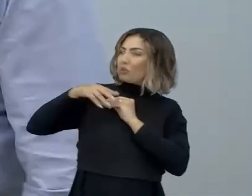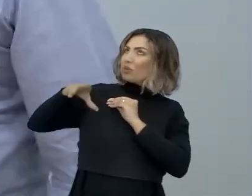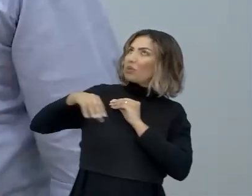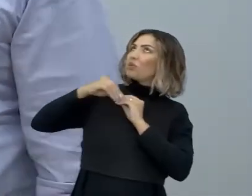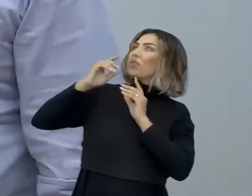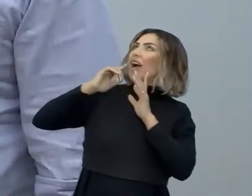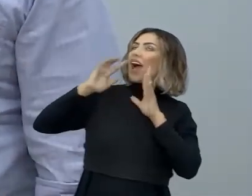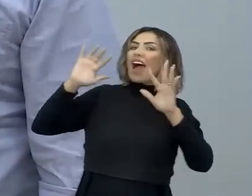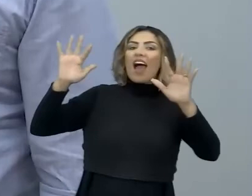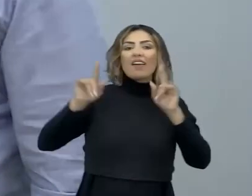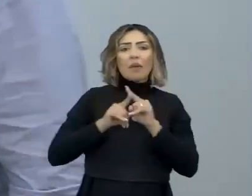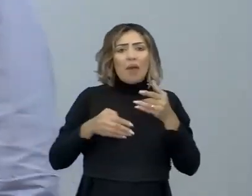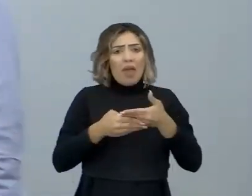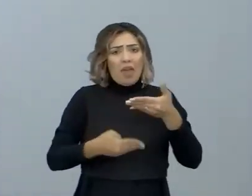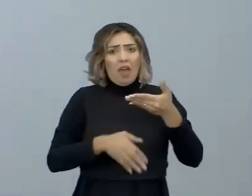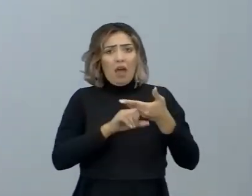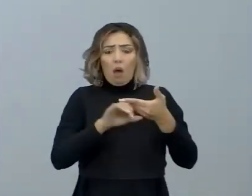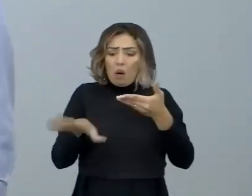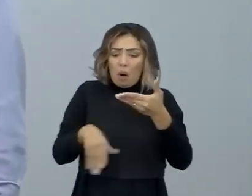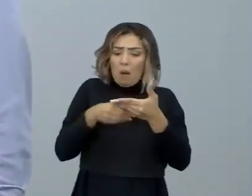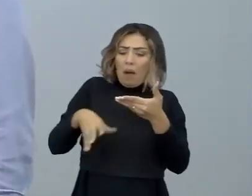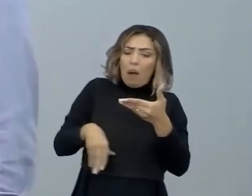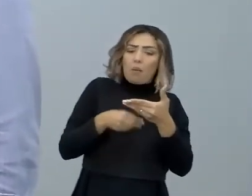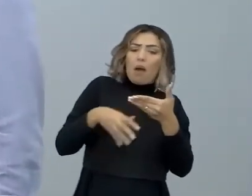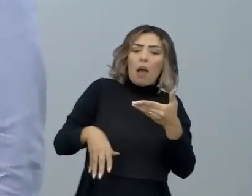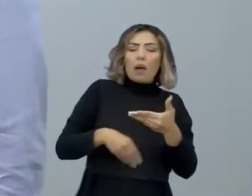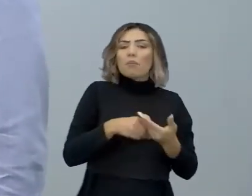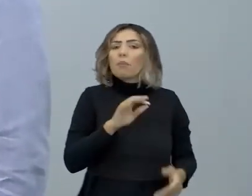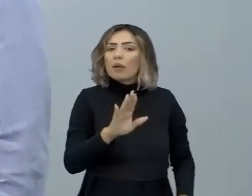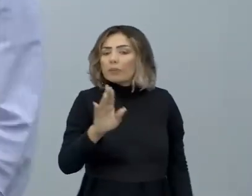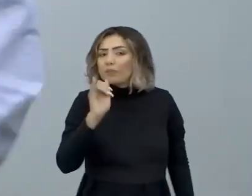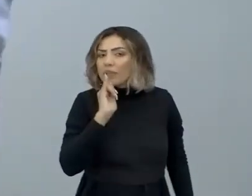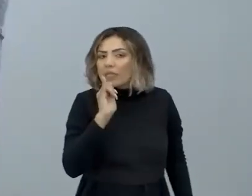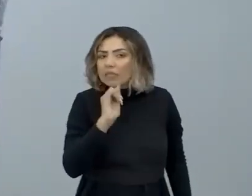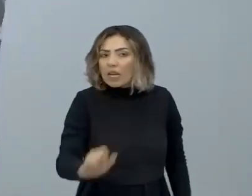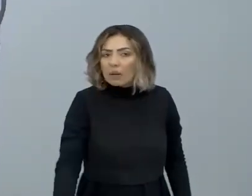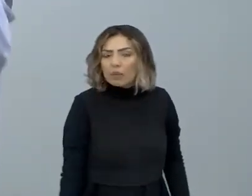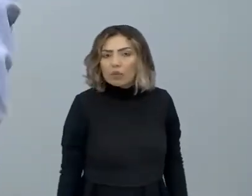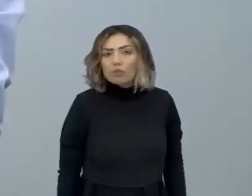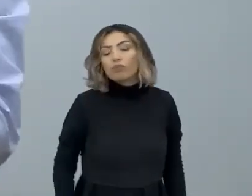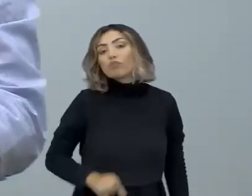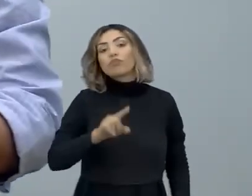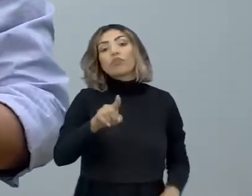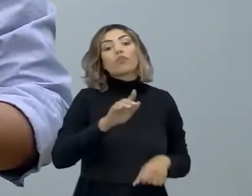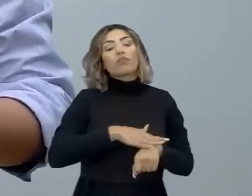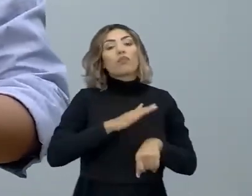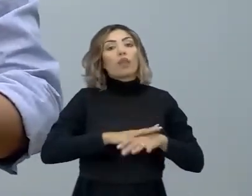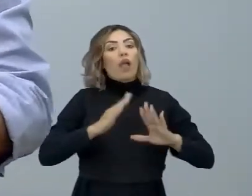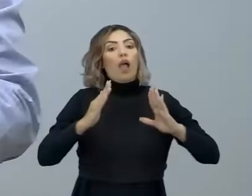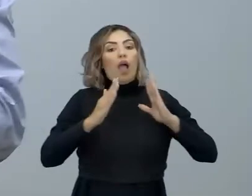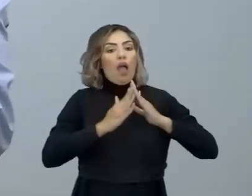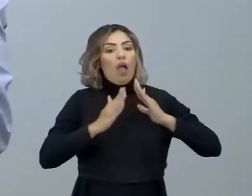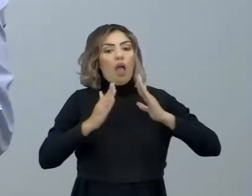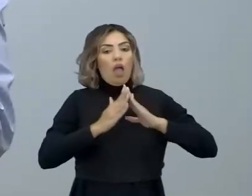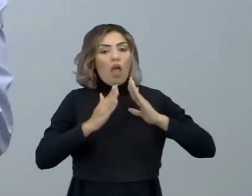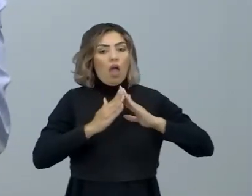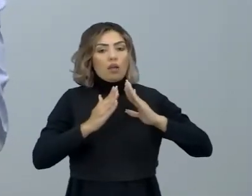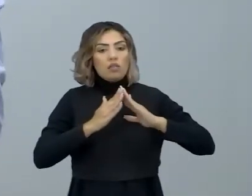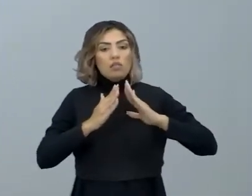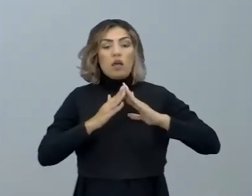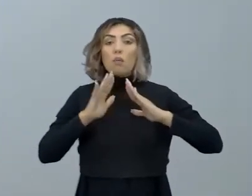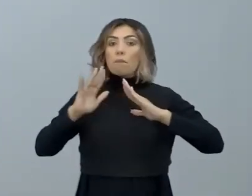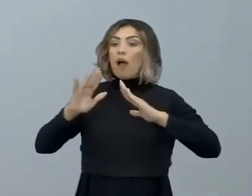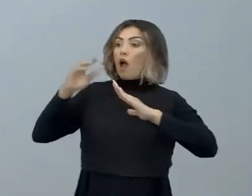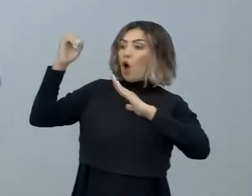componente curricular. Porque, por exemplo, e se você fizesse uma casa container utilizando a lâmpada de